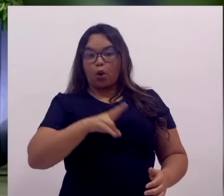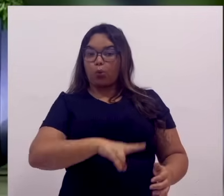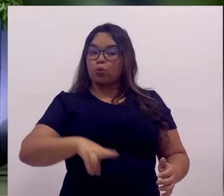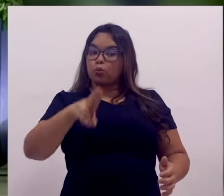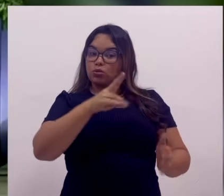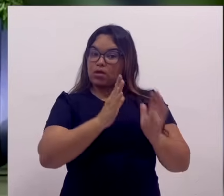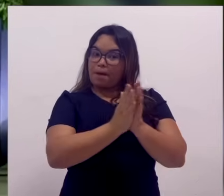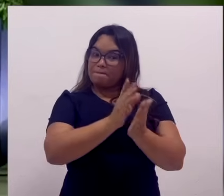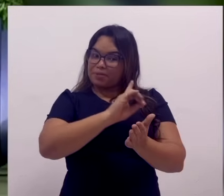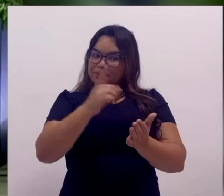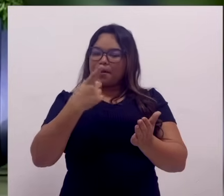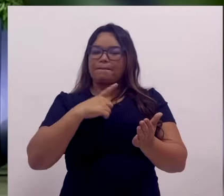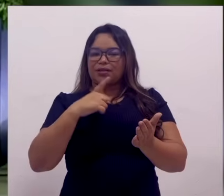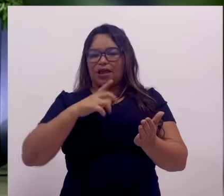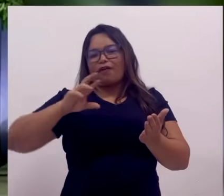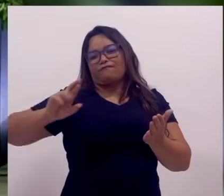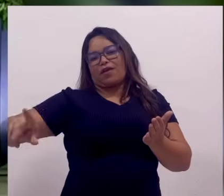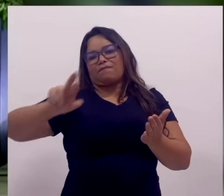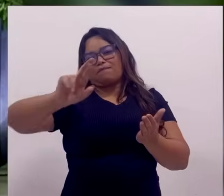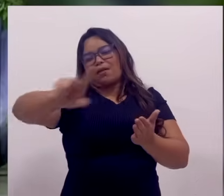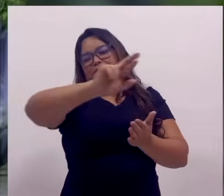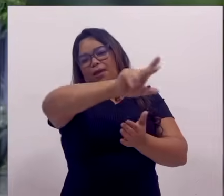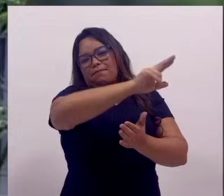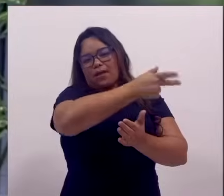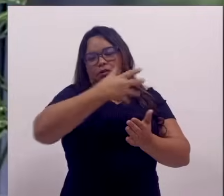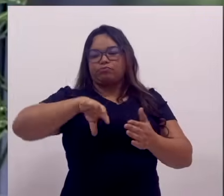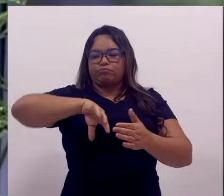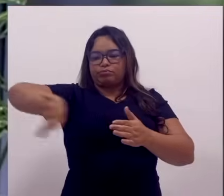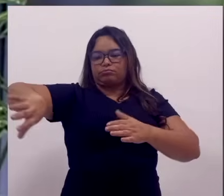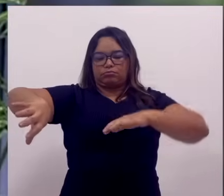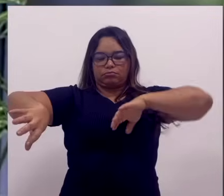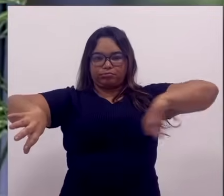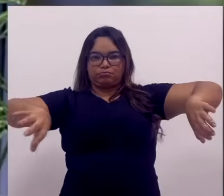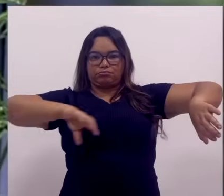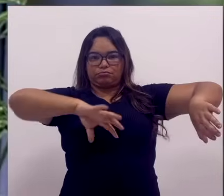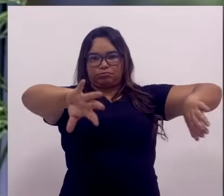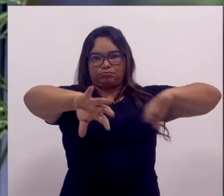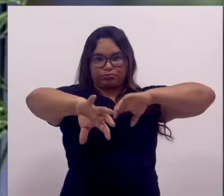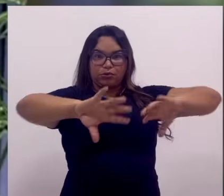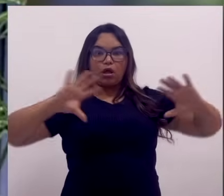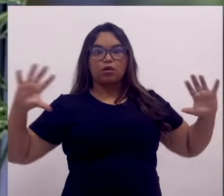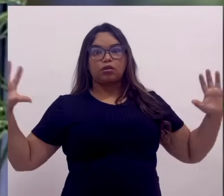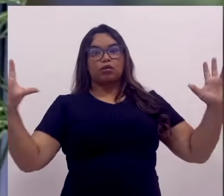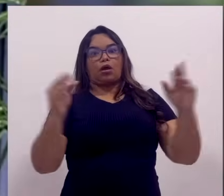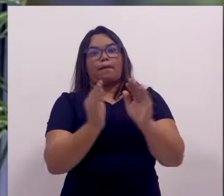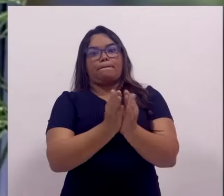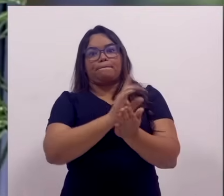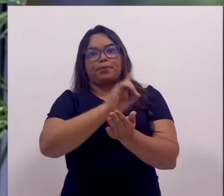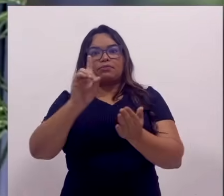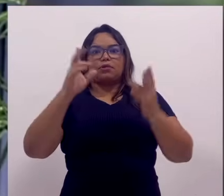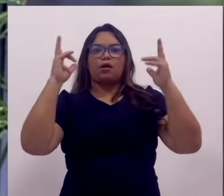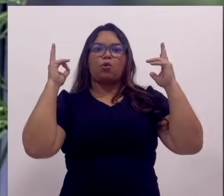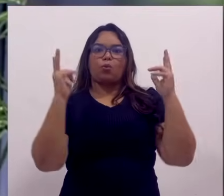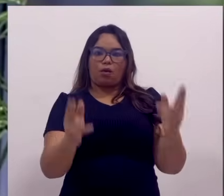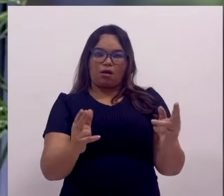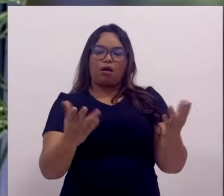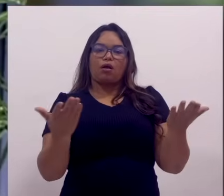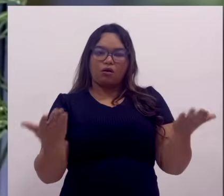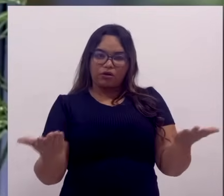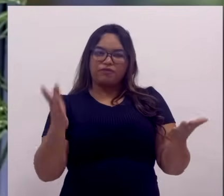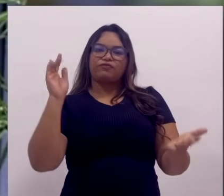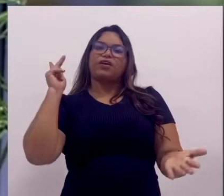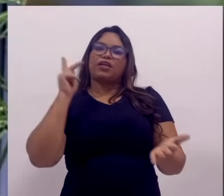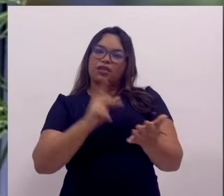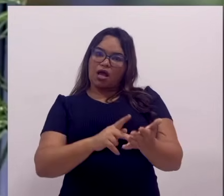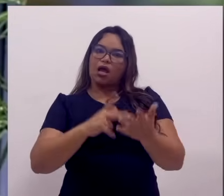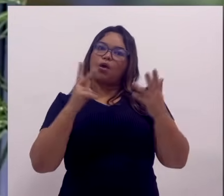ter algo diferente das outras, que os mantinha separados. Não temos todos a mesma Bíblia? Sim ou não? Não temos todas as